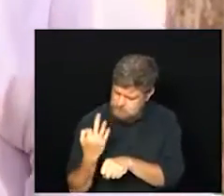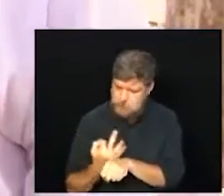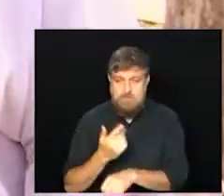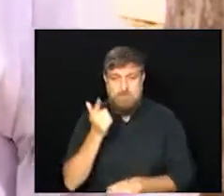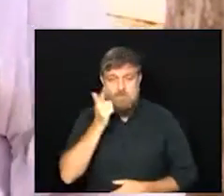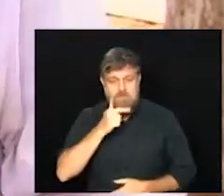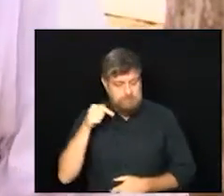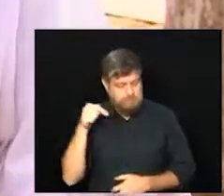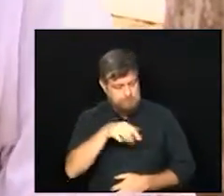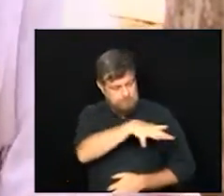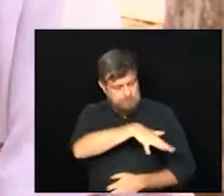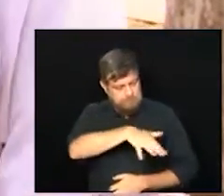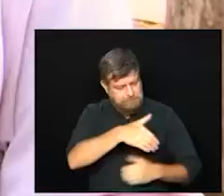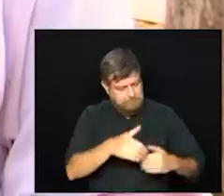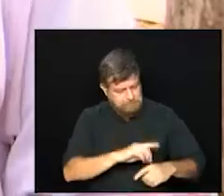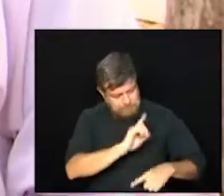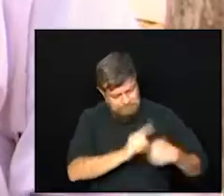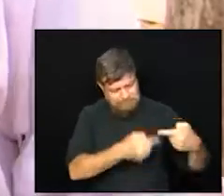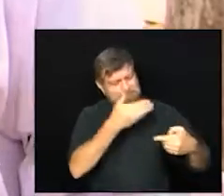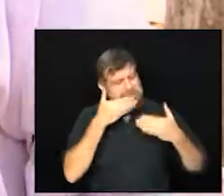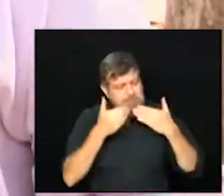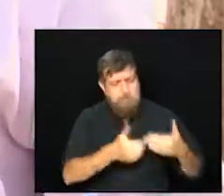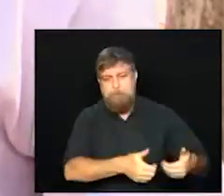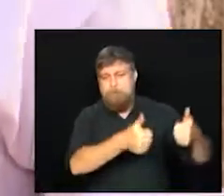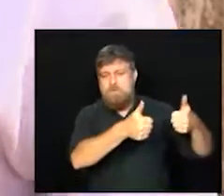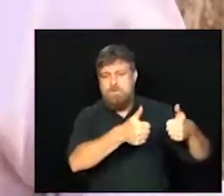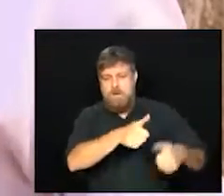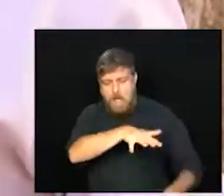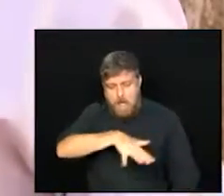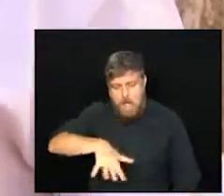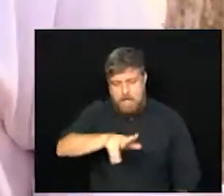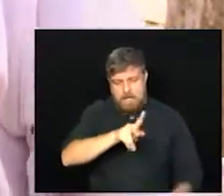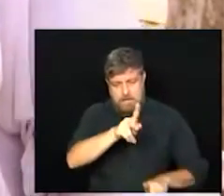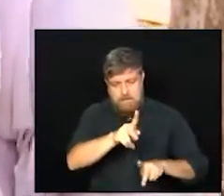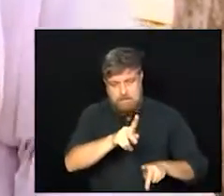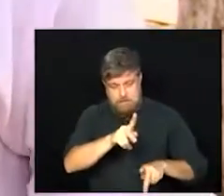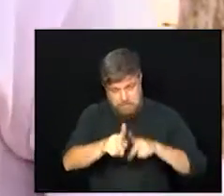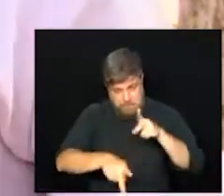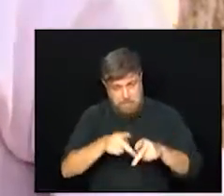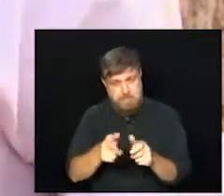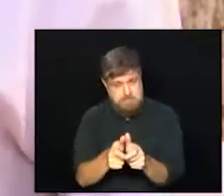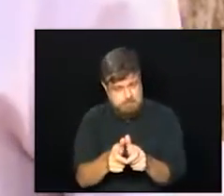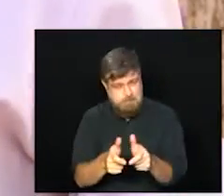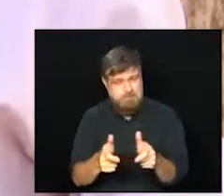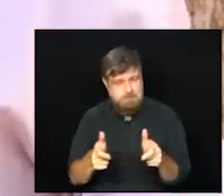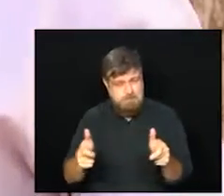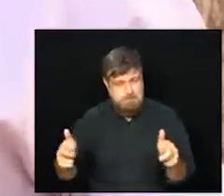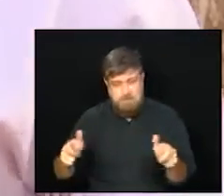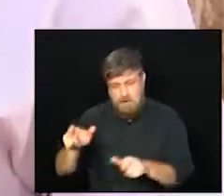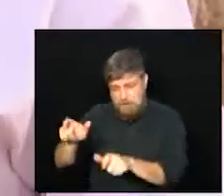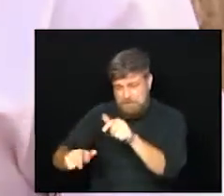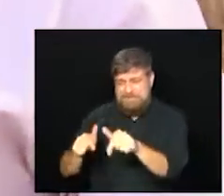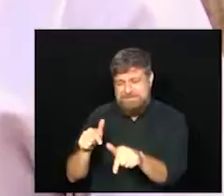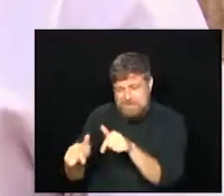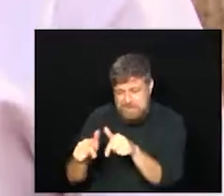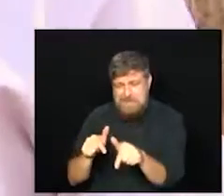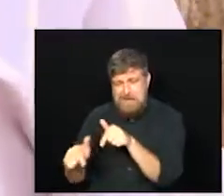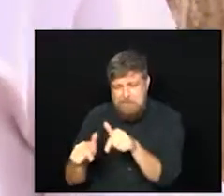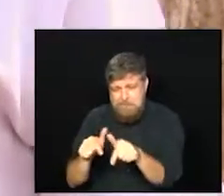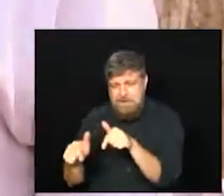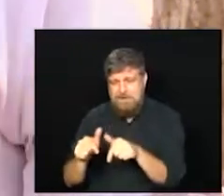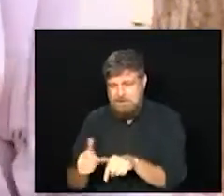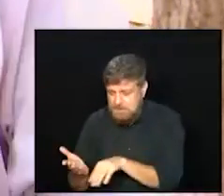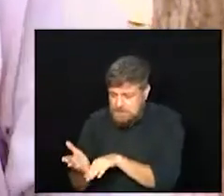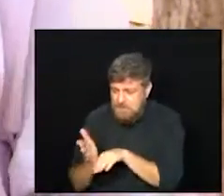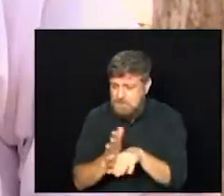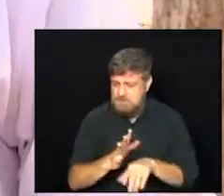essa melhoria para a região do Padre Anchieta, que é uma região populosa, uma região onde moram trabalhadores que ajudam a construir